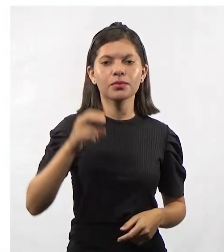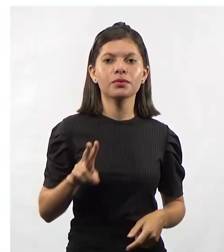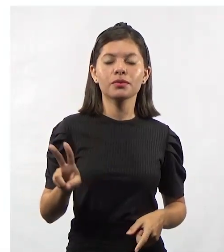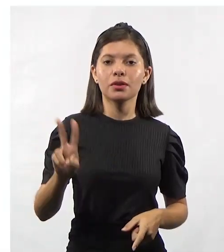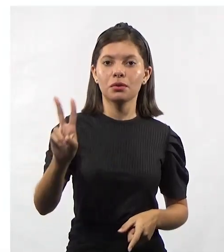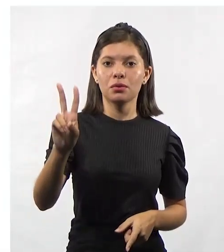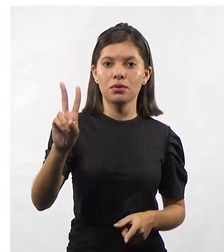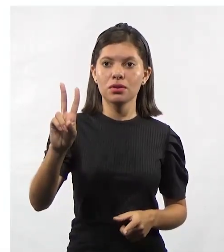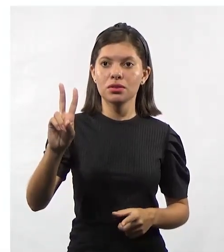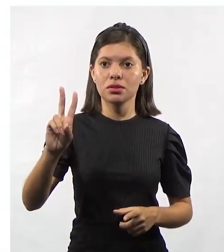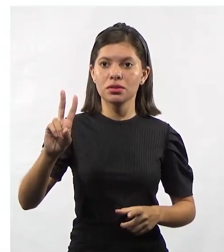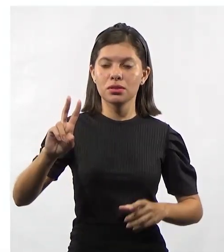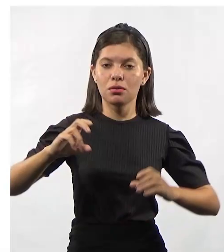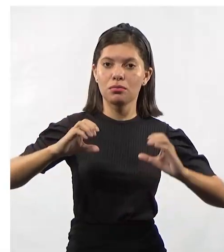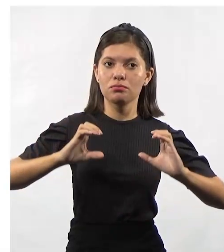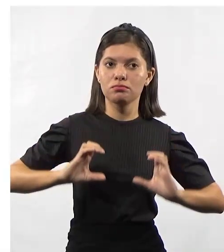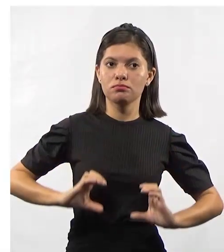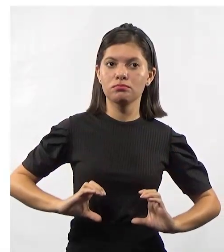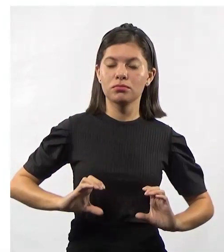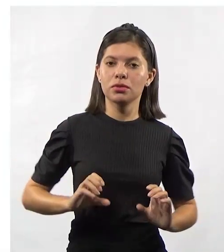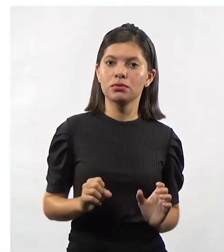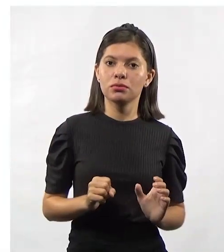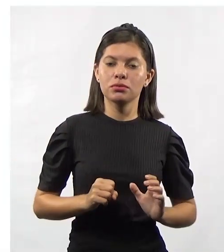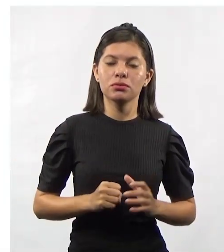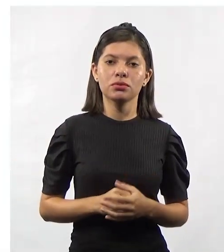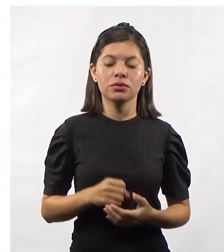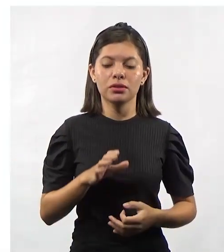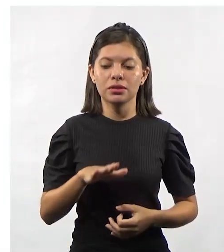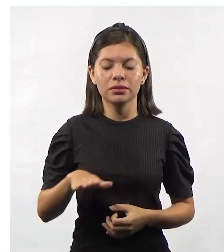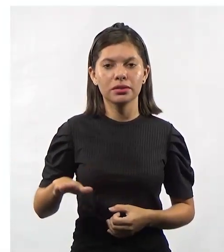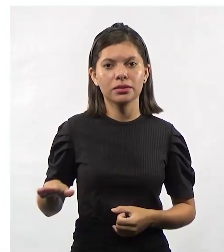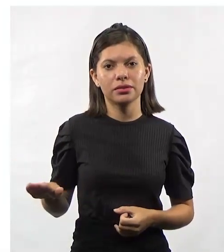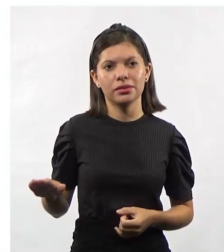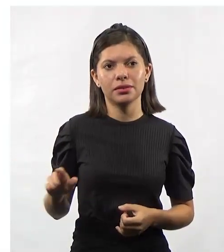em comportamento das crianças e dos adolescentes, né? Então,